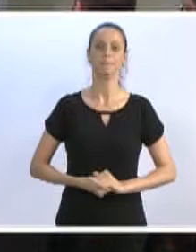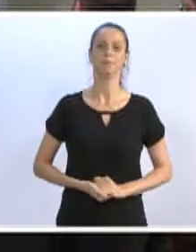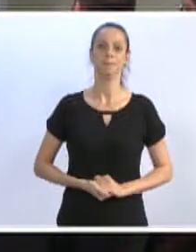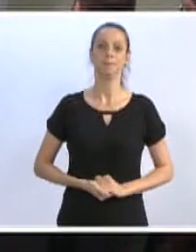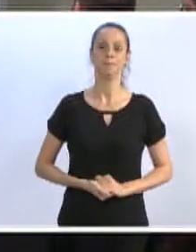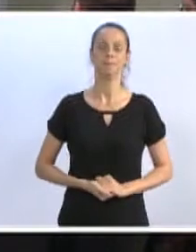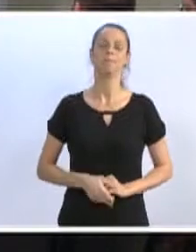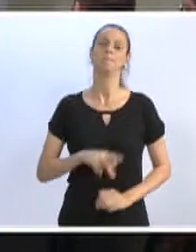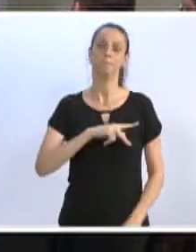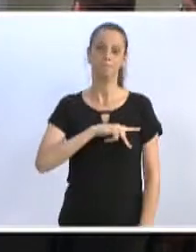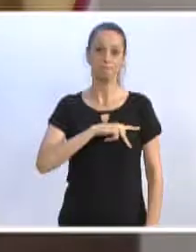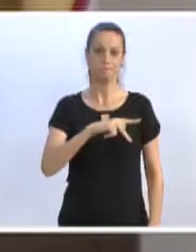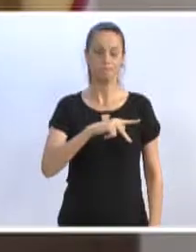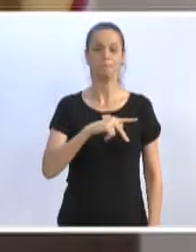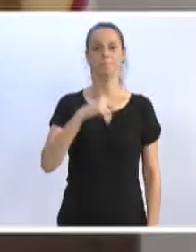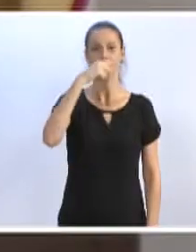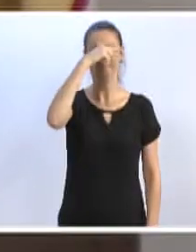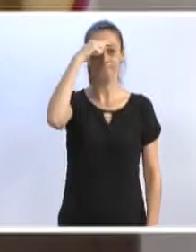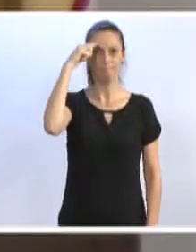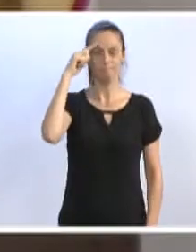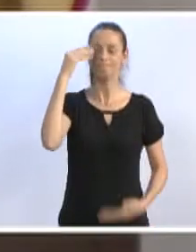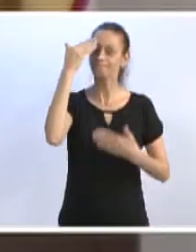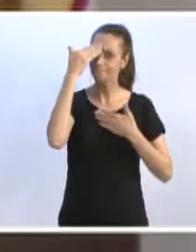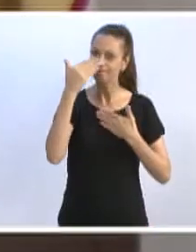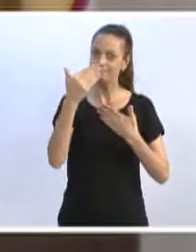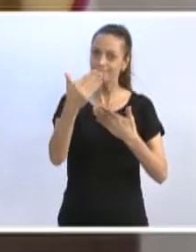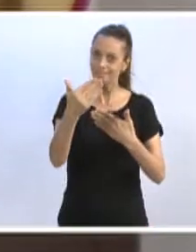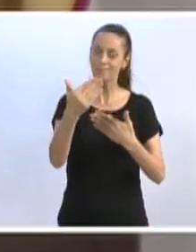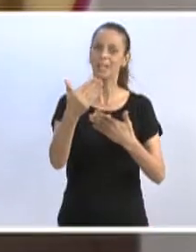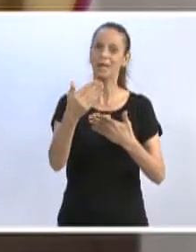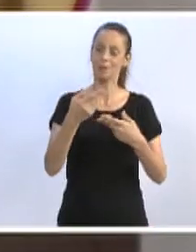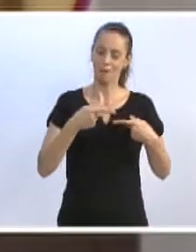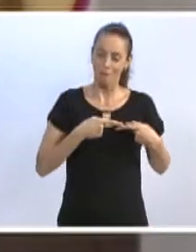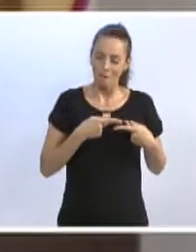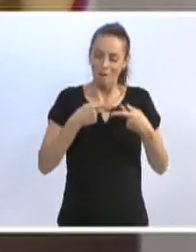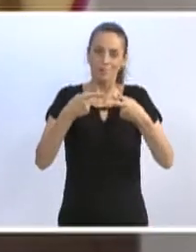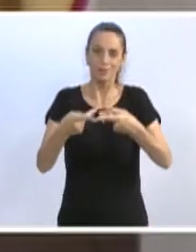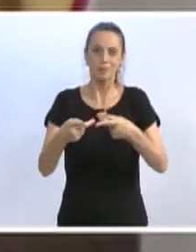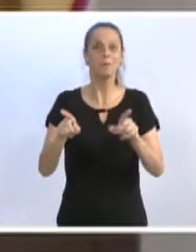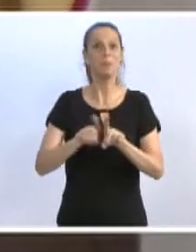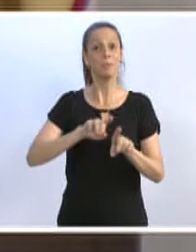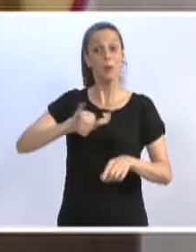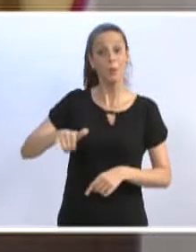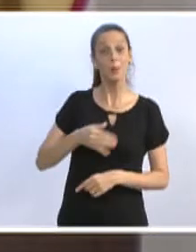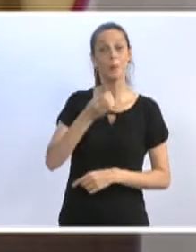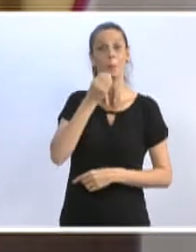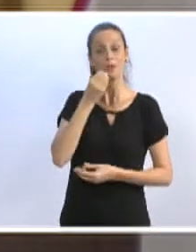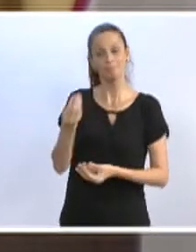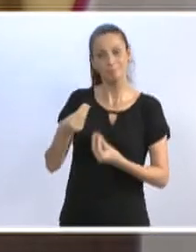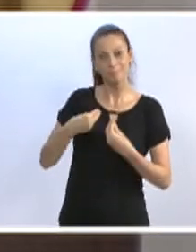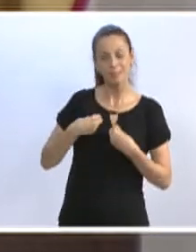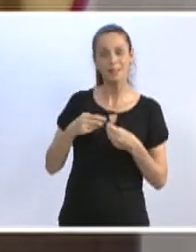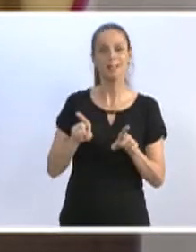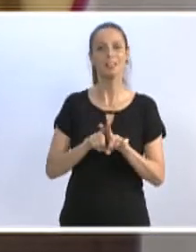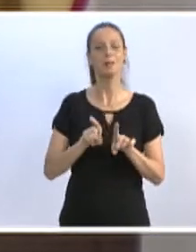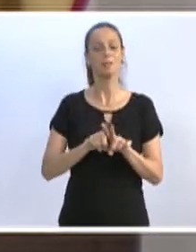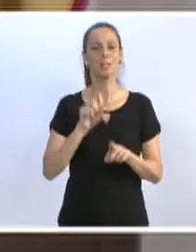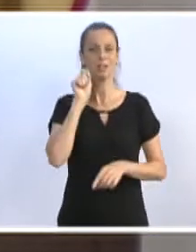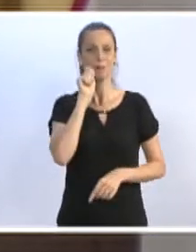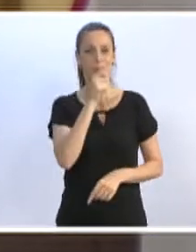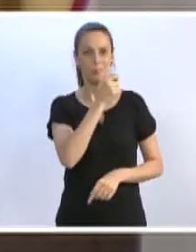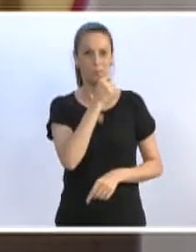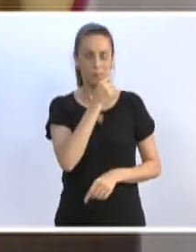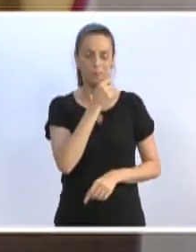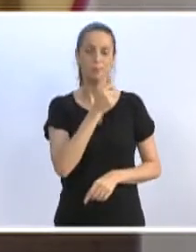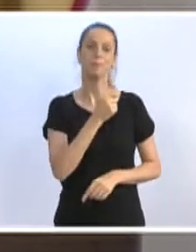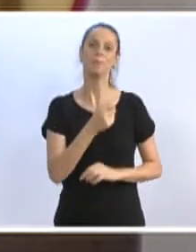Presidente da Câmara, senhor Marcos da Rosa, obrigado por este convite e também por esta oportunidade, Ricardo Alba. E no nome